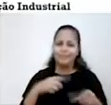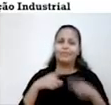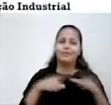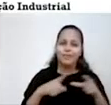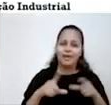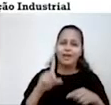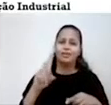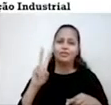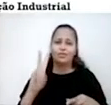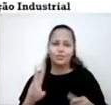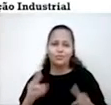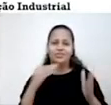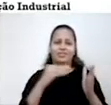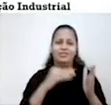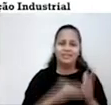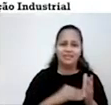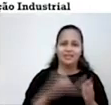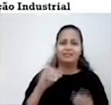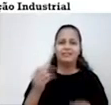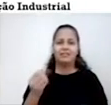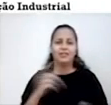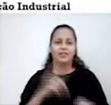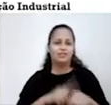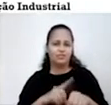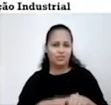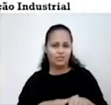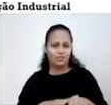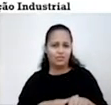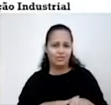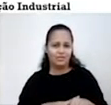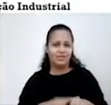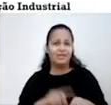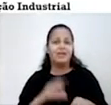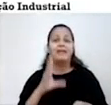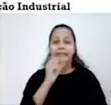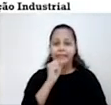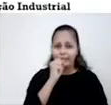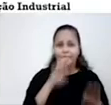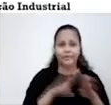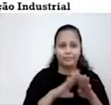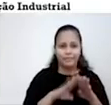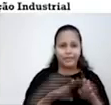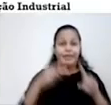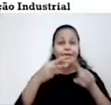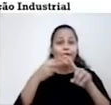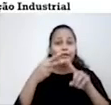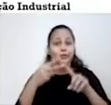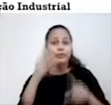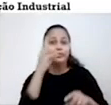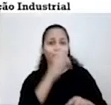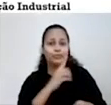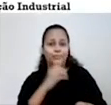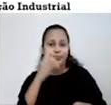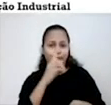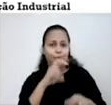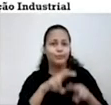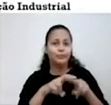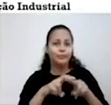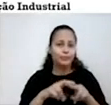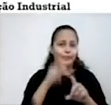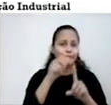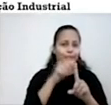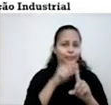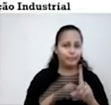e 16 horas por dia, inclusive aos sábados, e pelo menos 2 domingos por mês. Para se ter uma ideia de como um operário